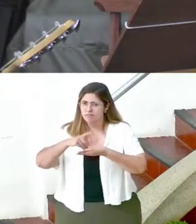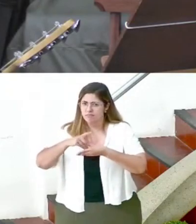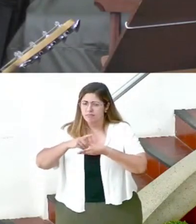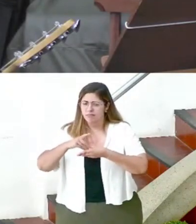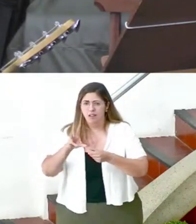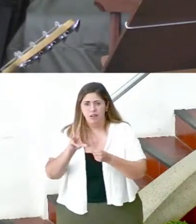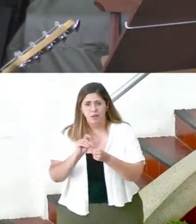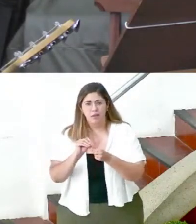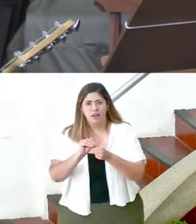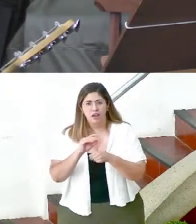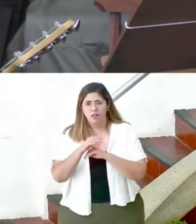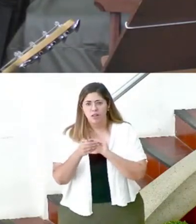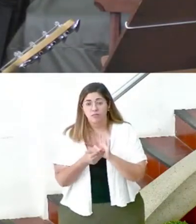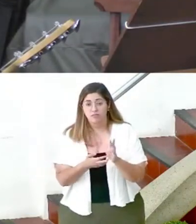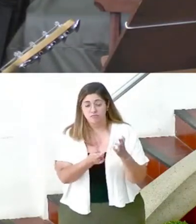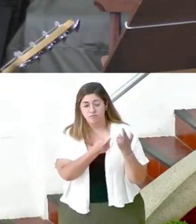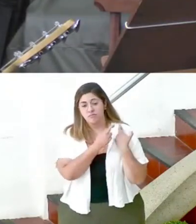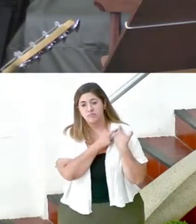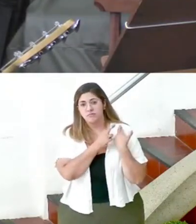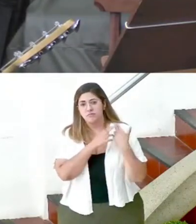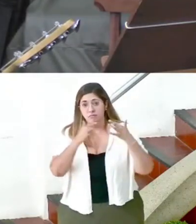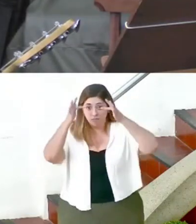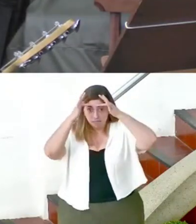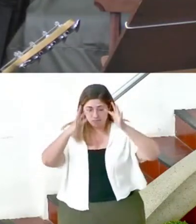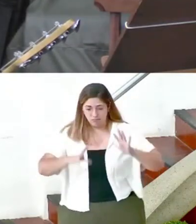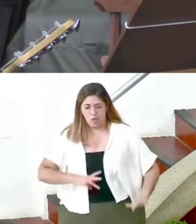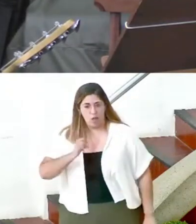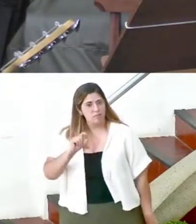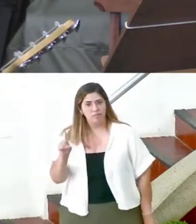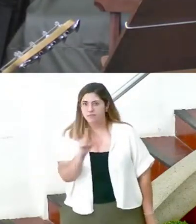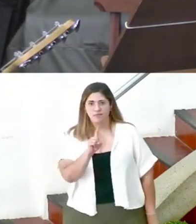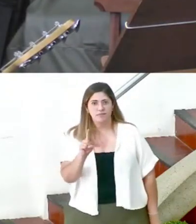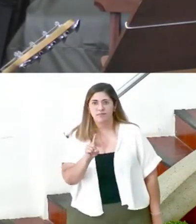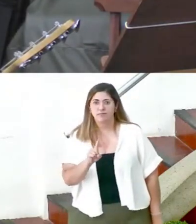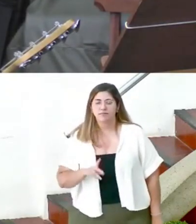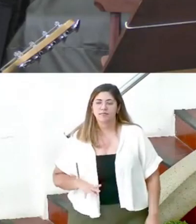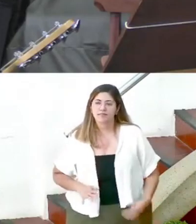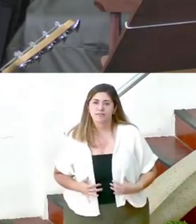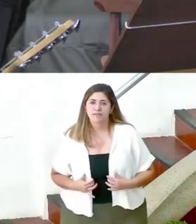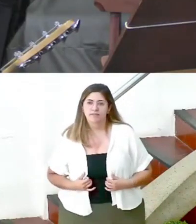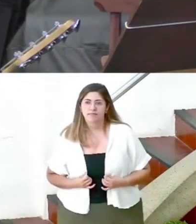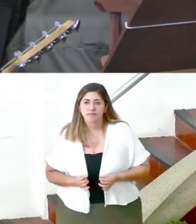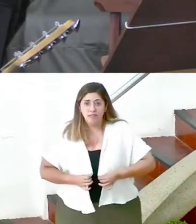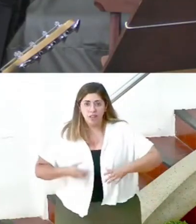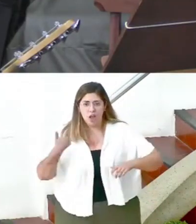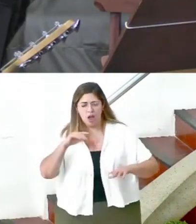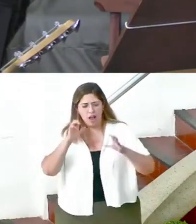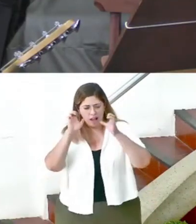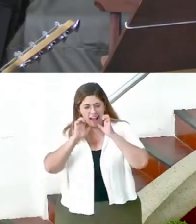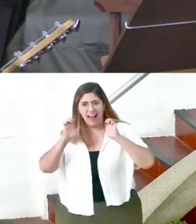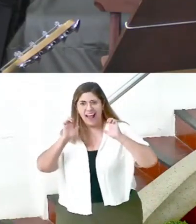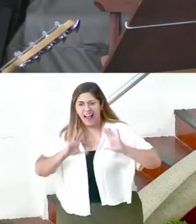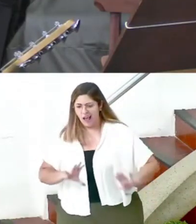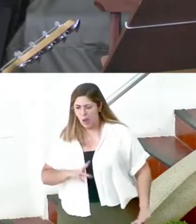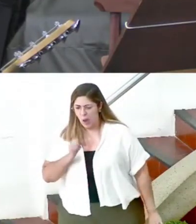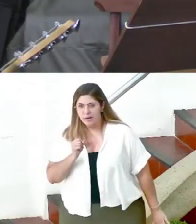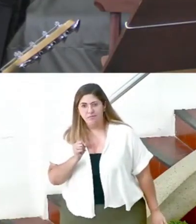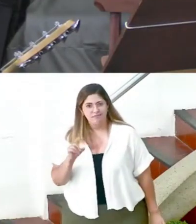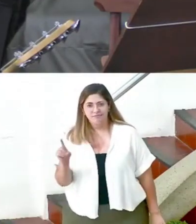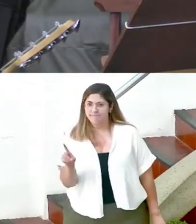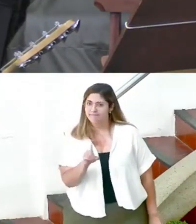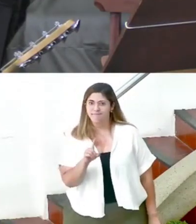dizimista nos nossos compromissos, não nos orgulhemos da nossa fidelidade. Irmãos, que nós que somos uma igreja plantadora de outras igrejas, não nos orgulhemos